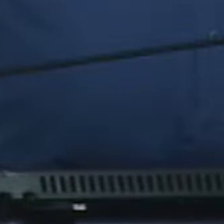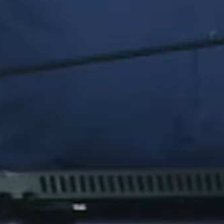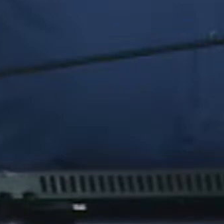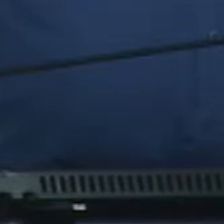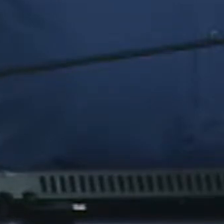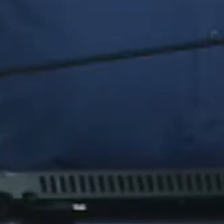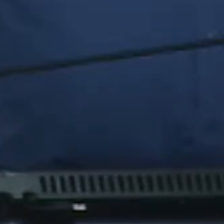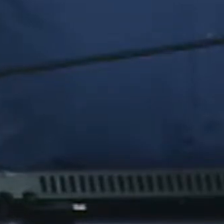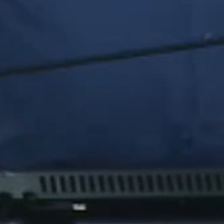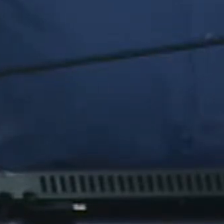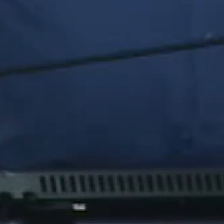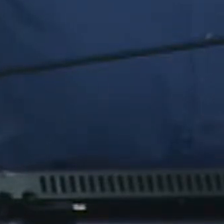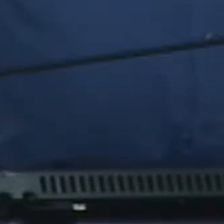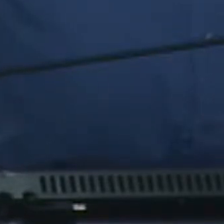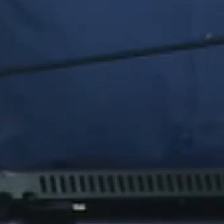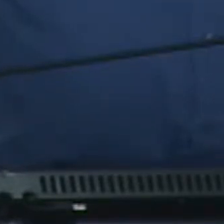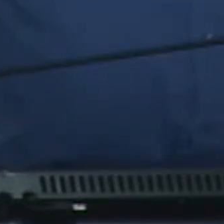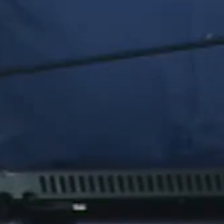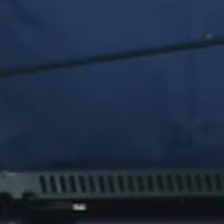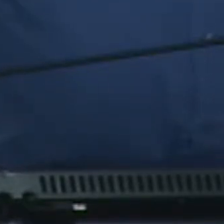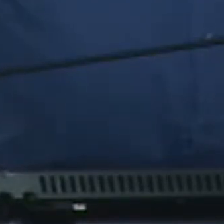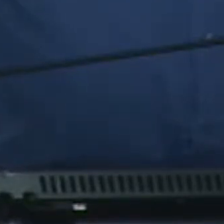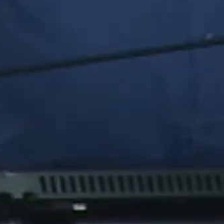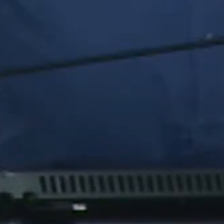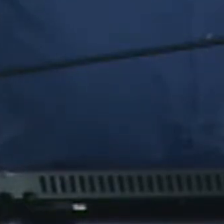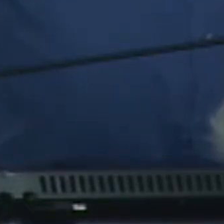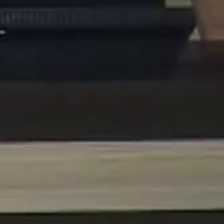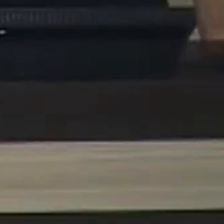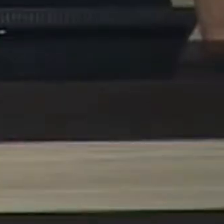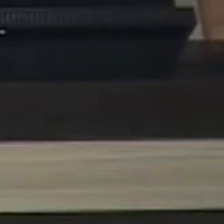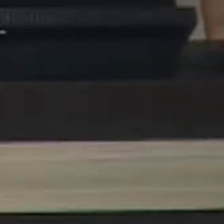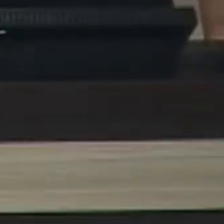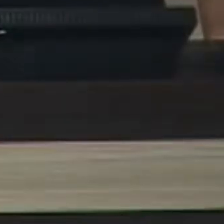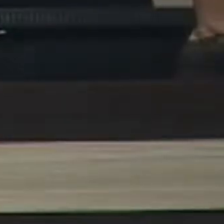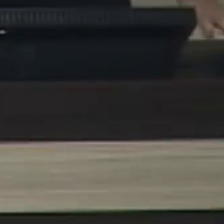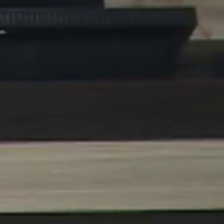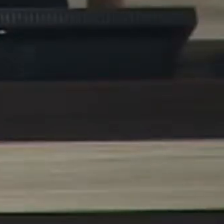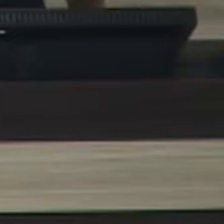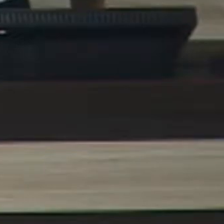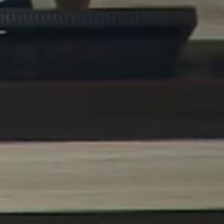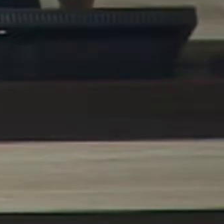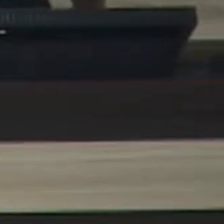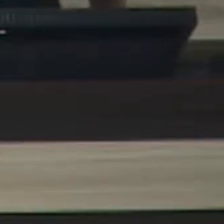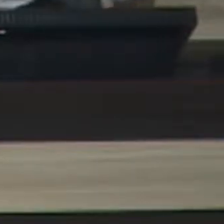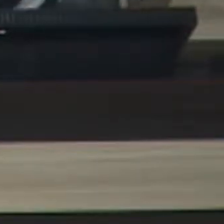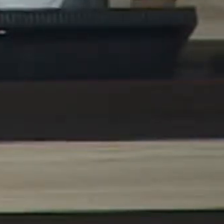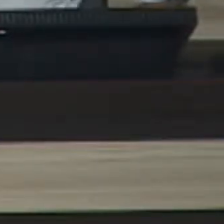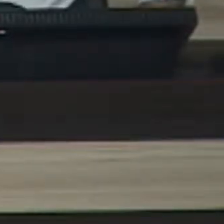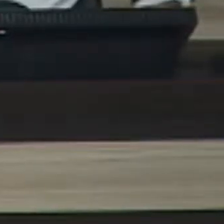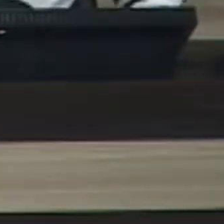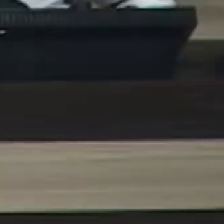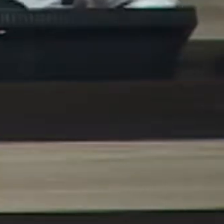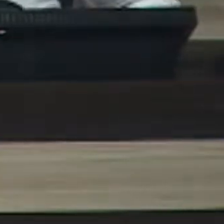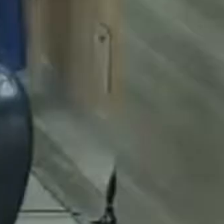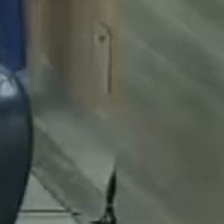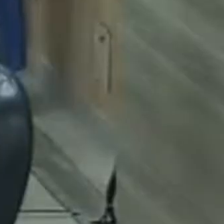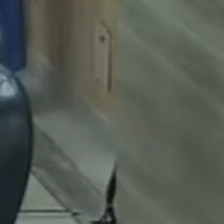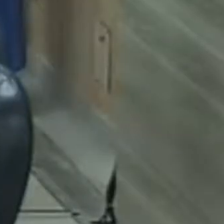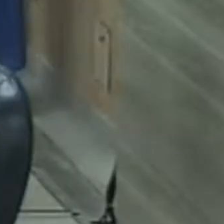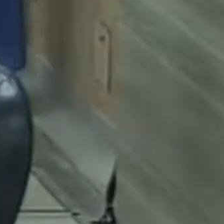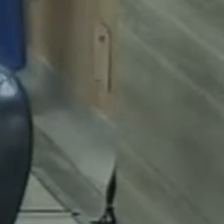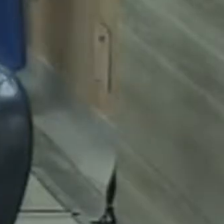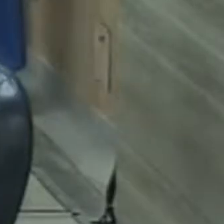e glorifiquem ao vosso Pai que estás no céu. Obrigado, podemos assentar. Essa presidência solicita aos novos